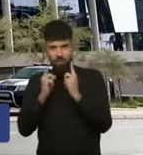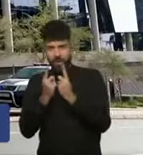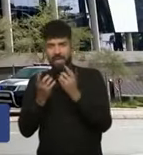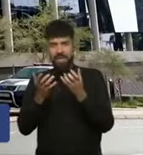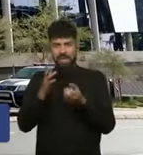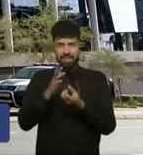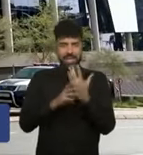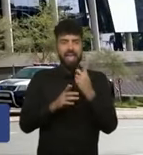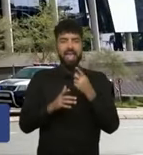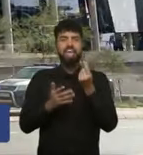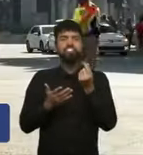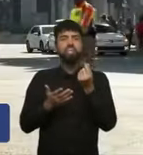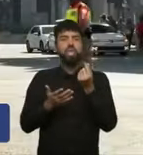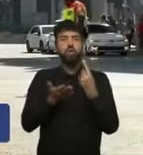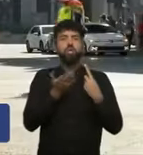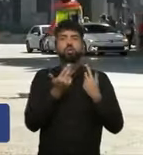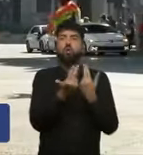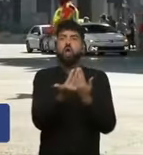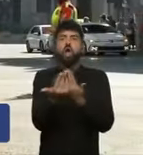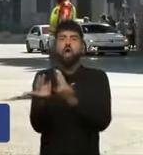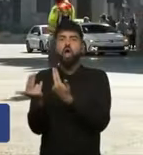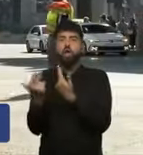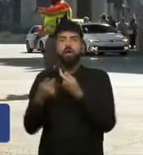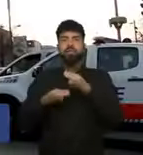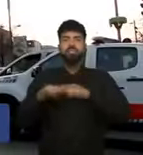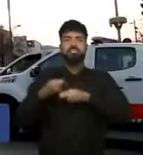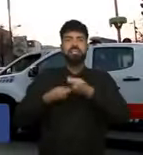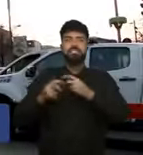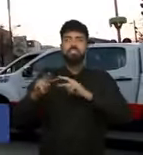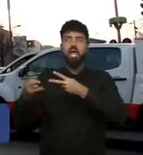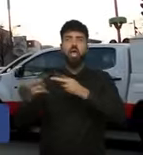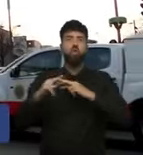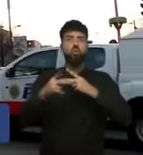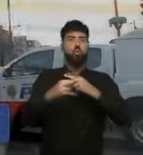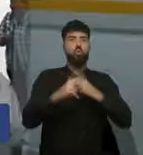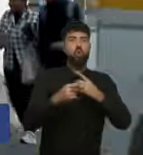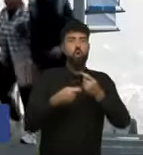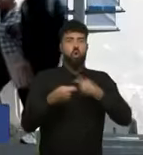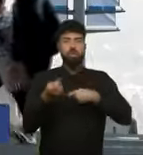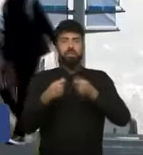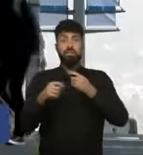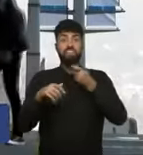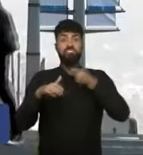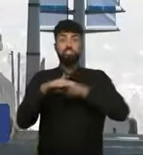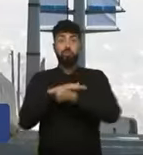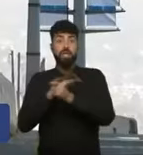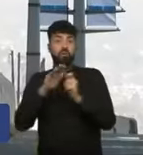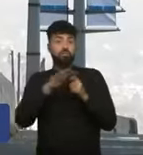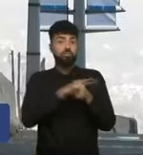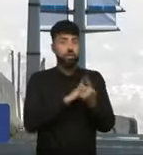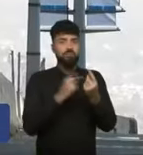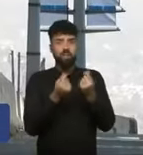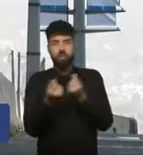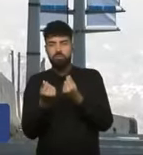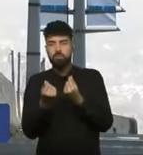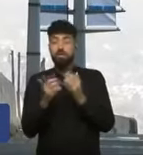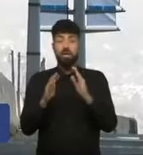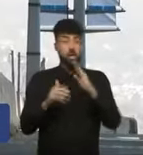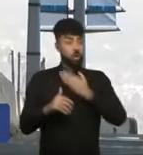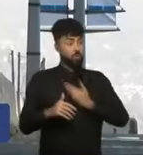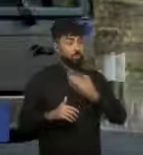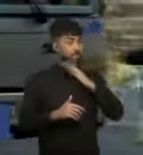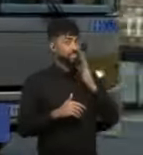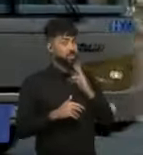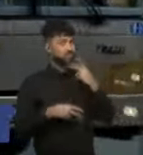têm mais de 3 bilhões de habitantes, o que representa 41% da população do planeta, e somam